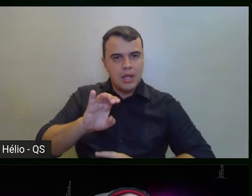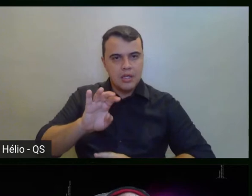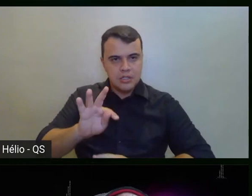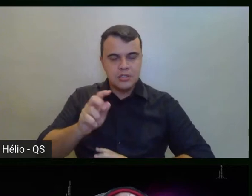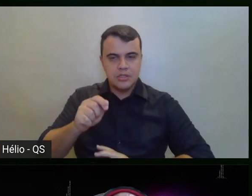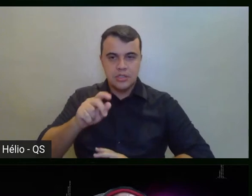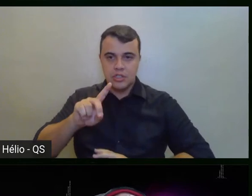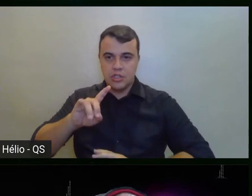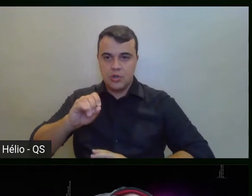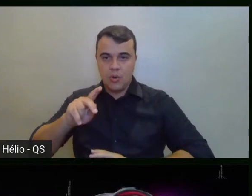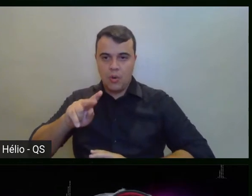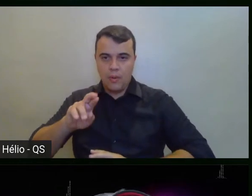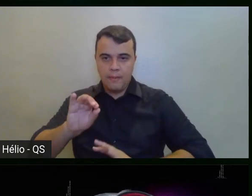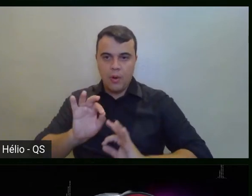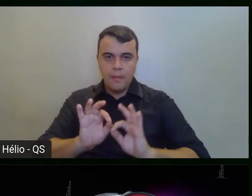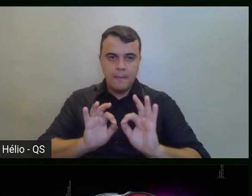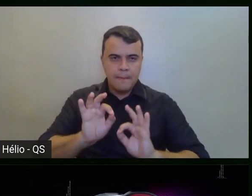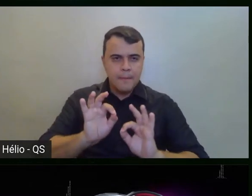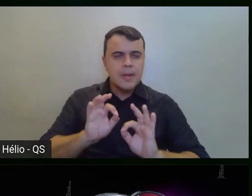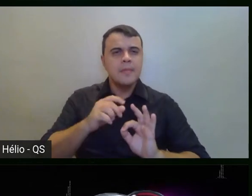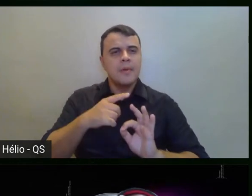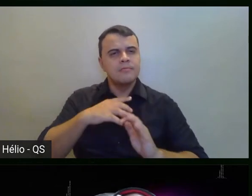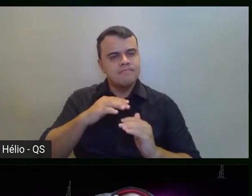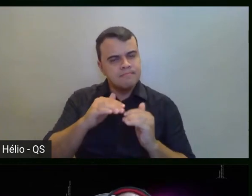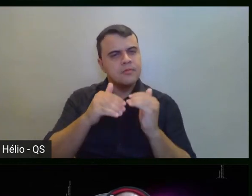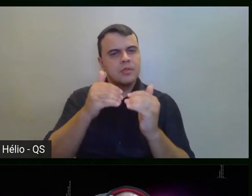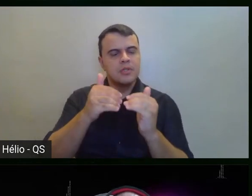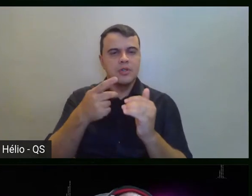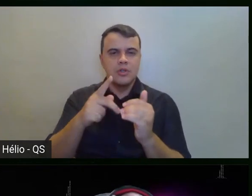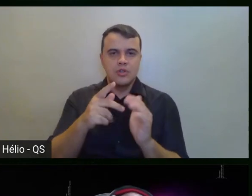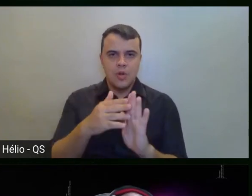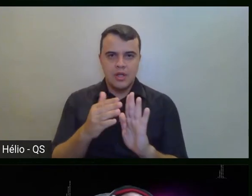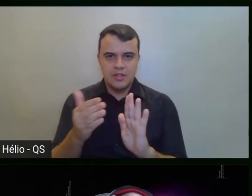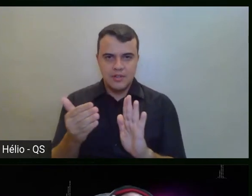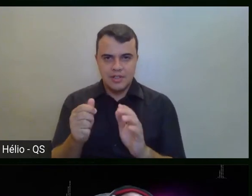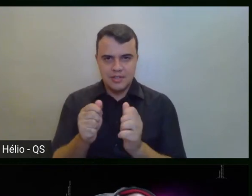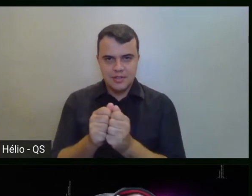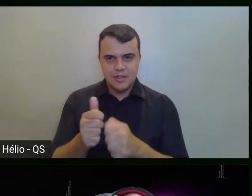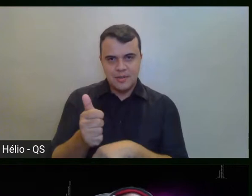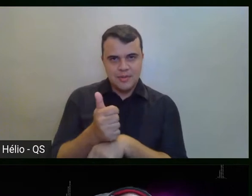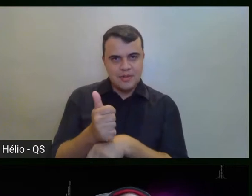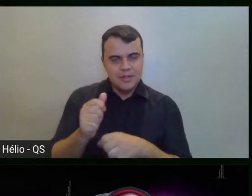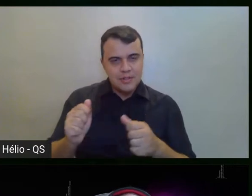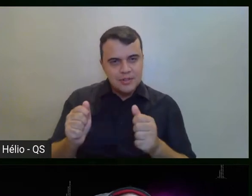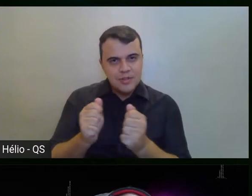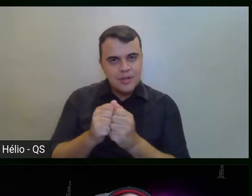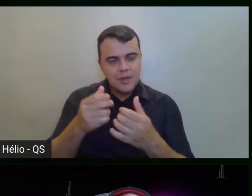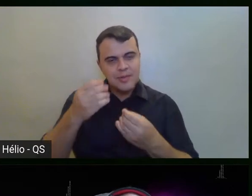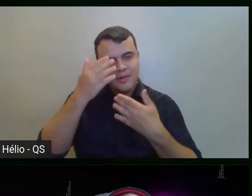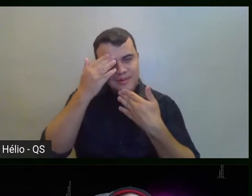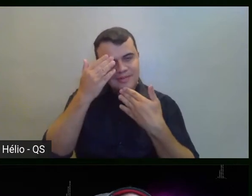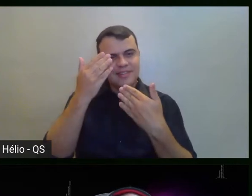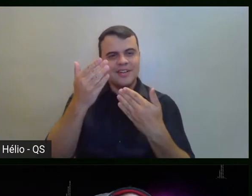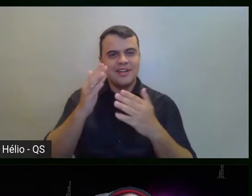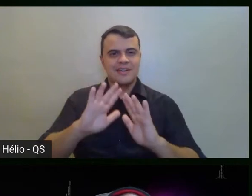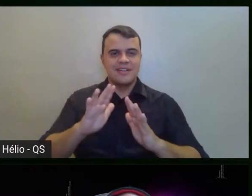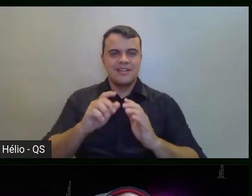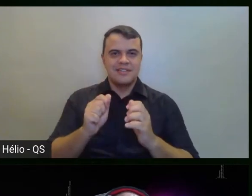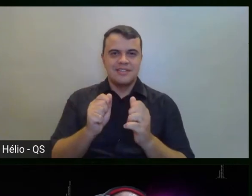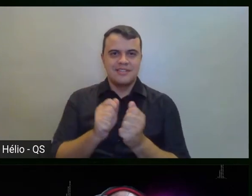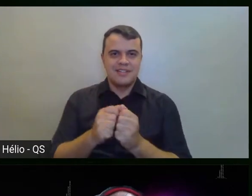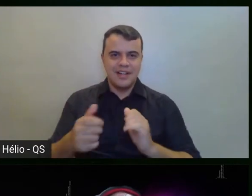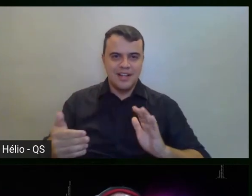esteja preparado para grandes evoluções da sua jornada na tua carreira tamo junto Muito obrigado Vamos que vamos